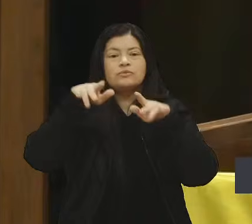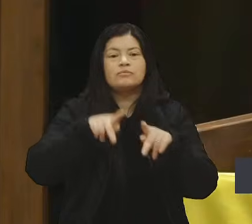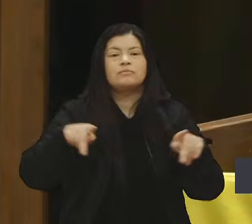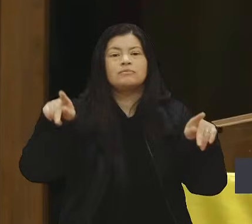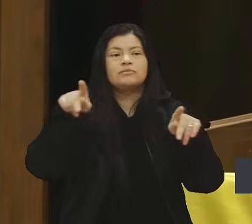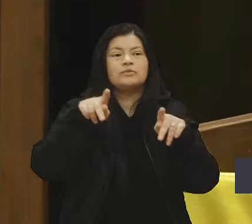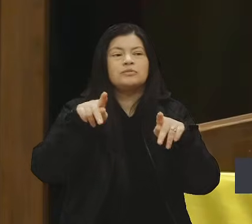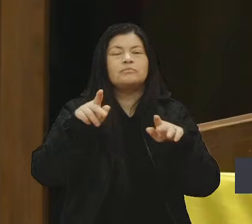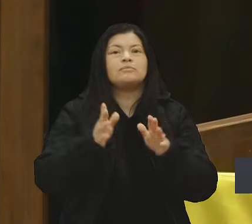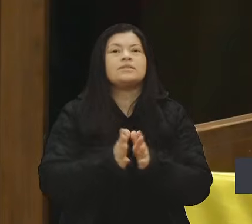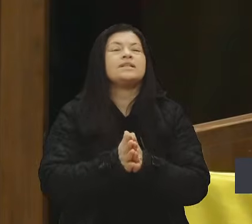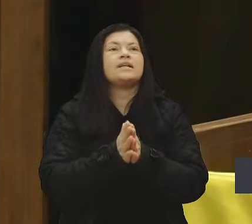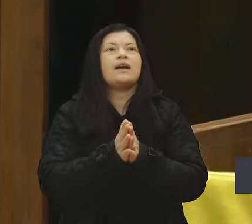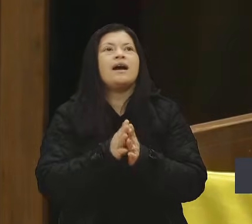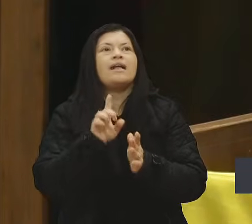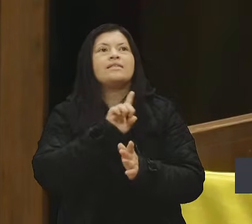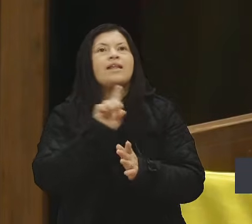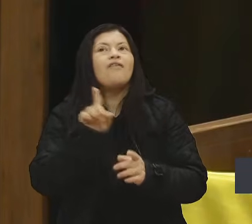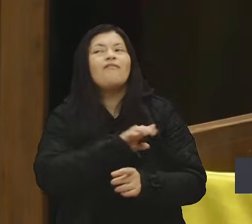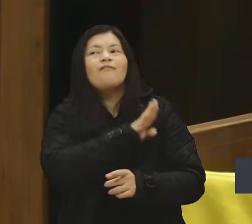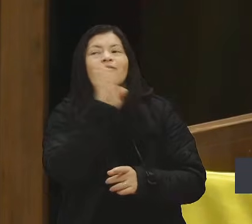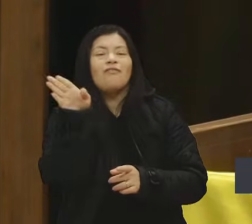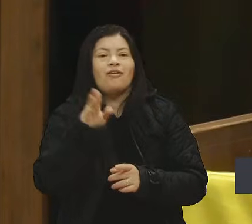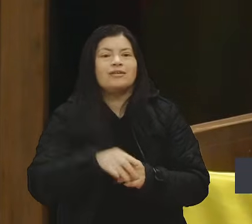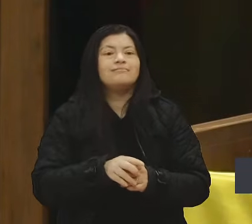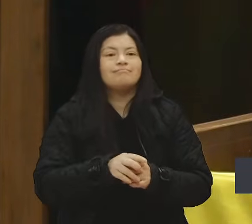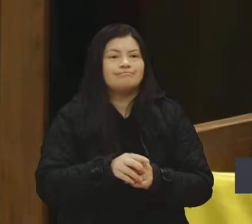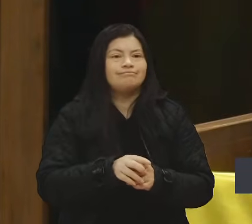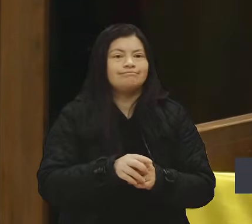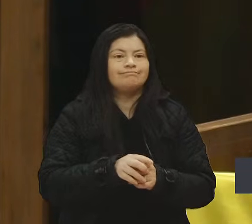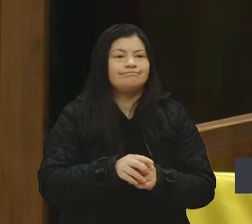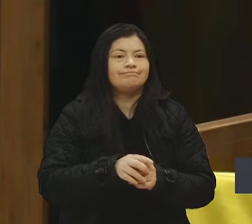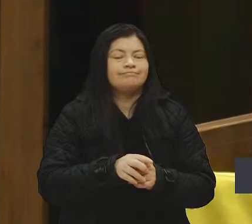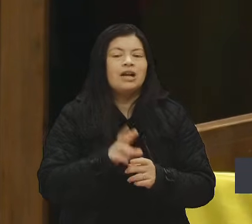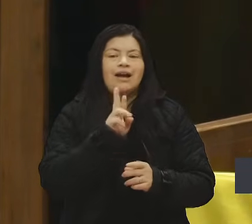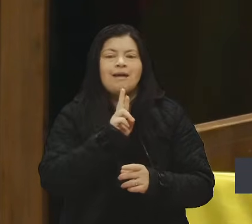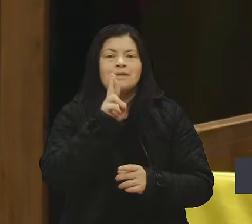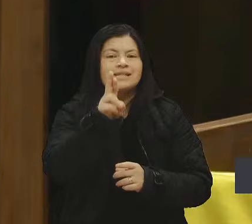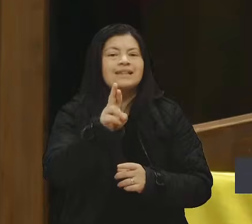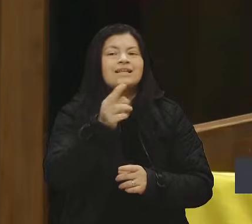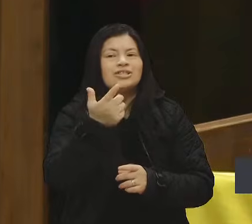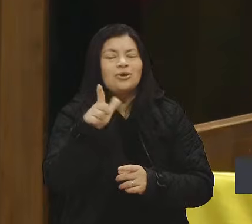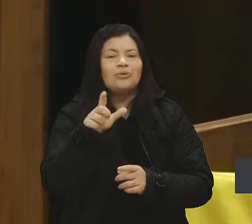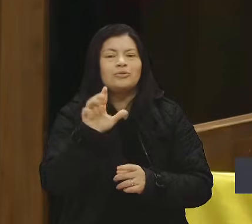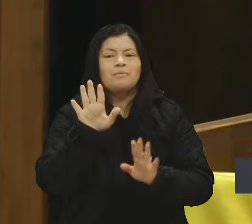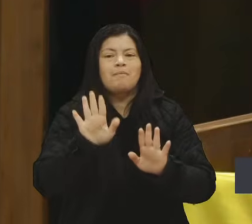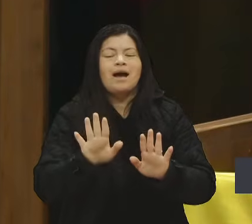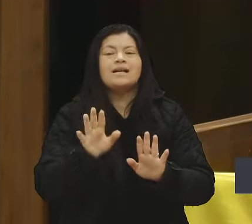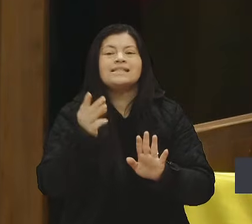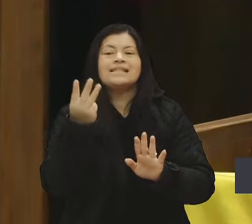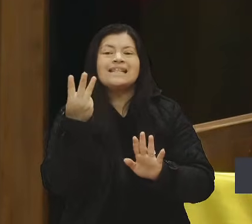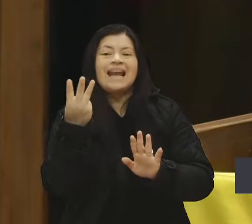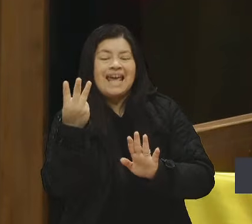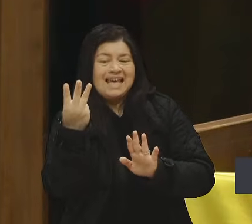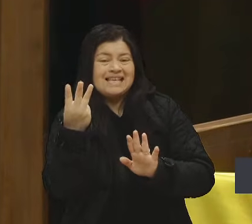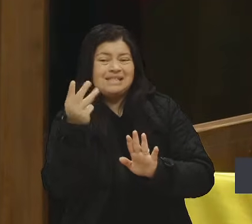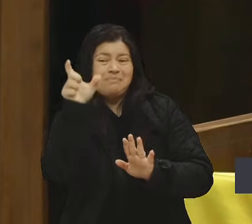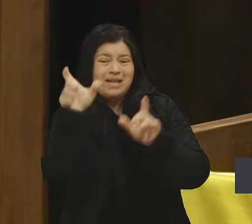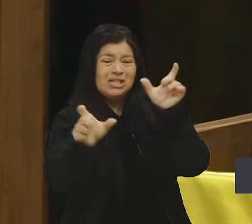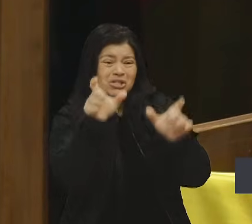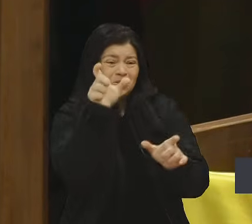ele mandou, pela primeira vez, ele ainda mandou representante. Mas os 3 que estavam lá sabiam menos do projeto do que